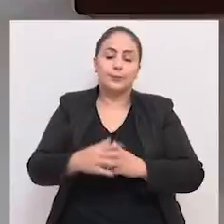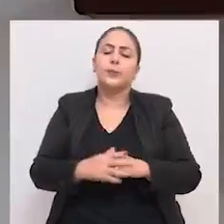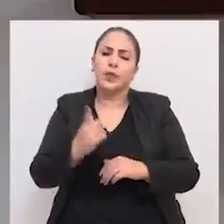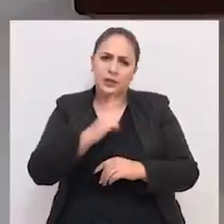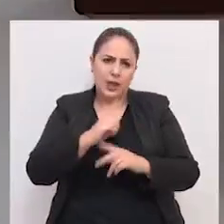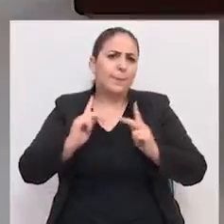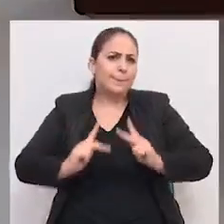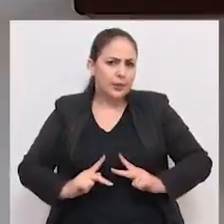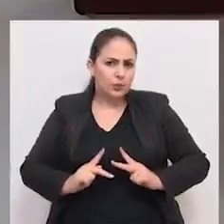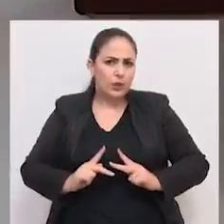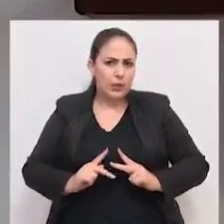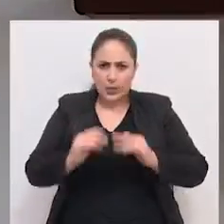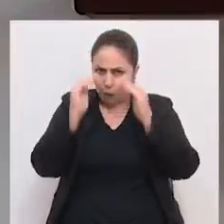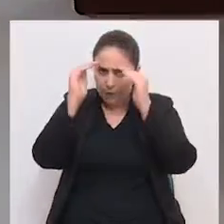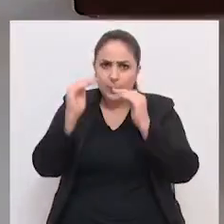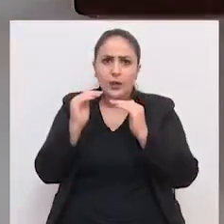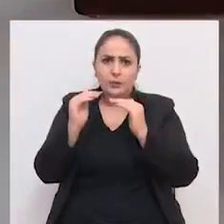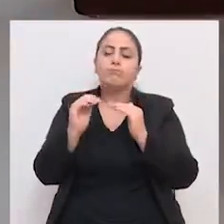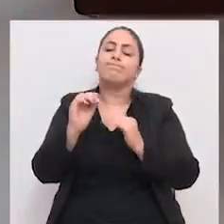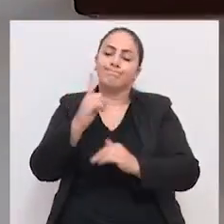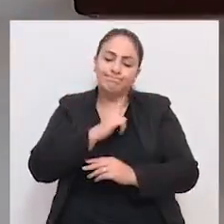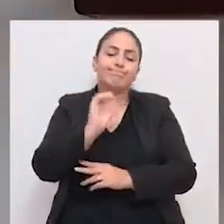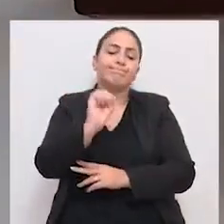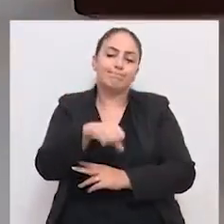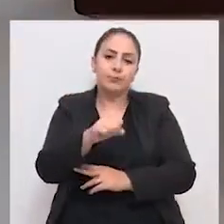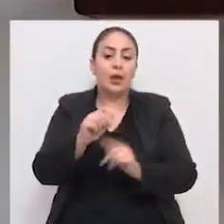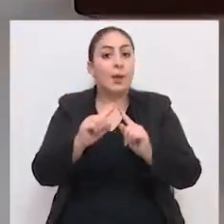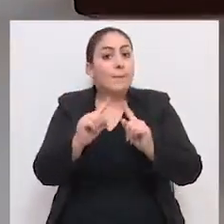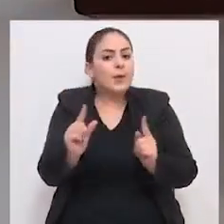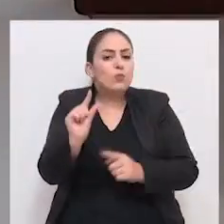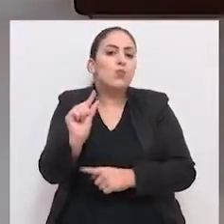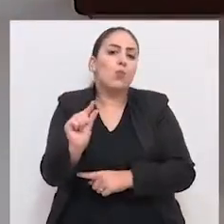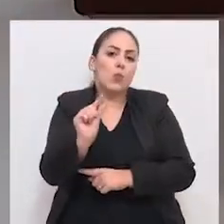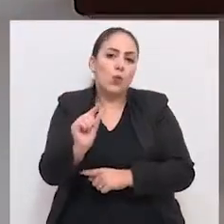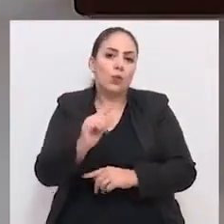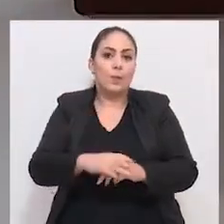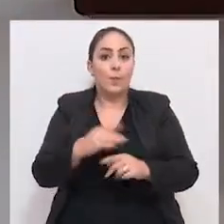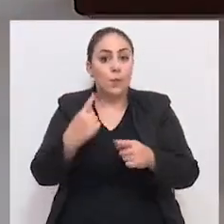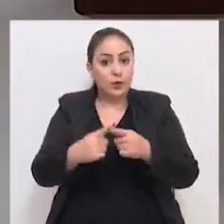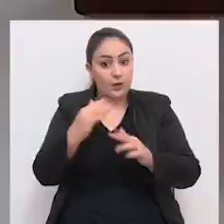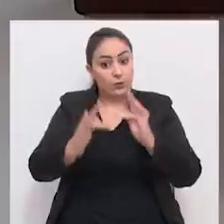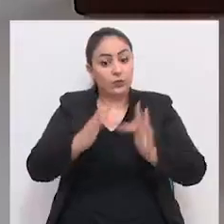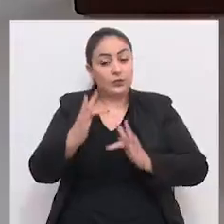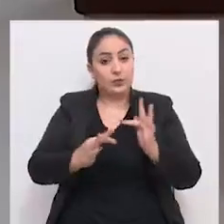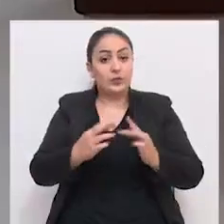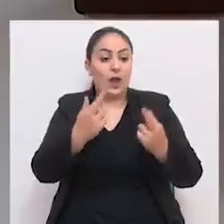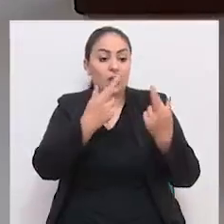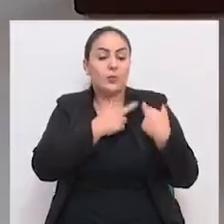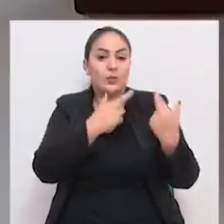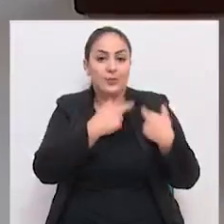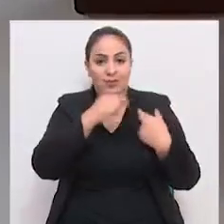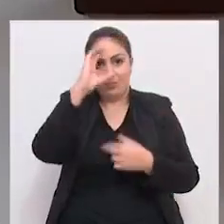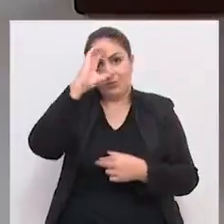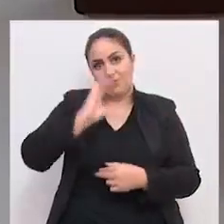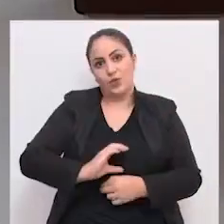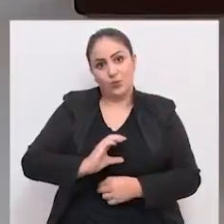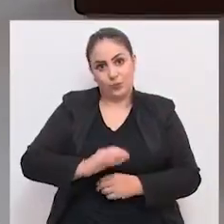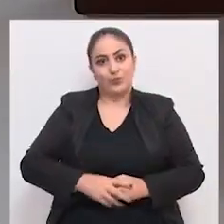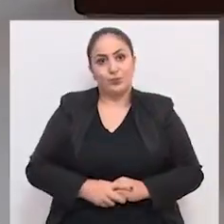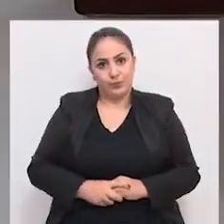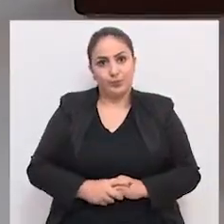distanciamento. Tem pessoas que não respeitam? Tem. Mas é a minoria, em função do dever cívico.